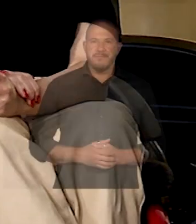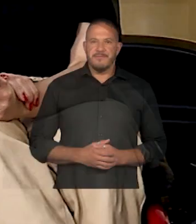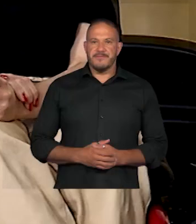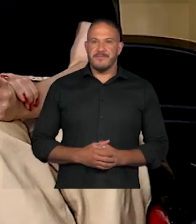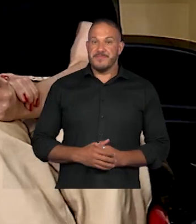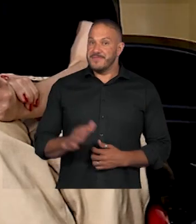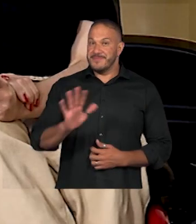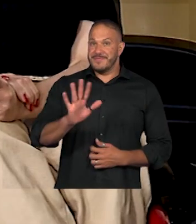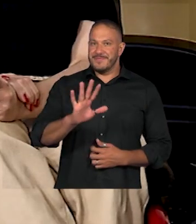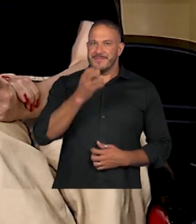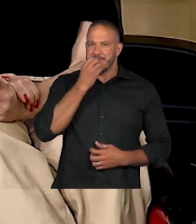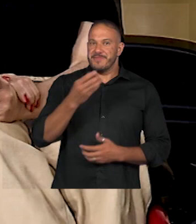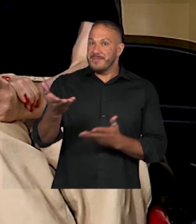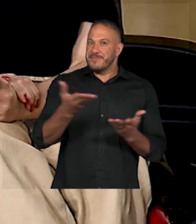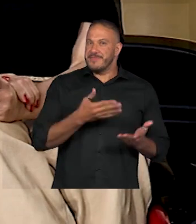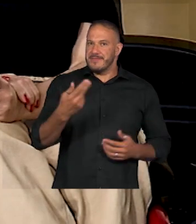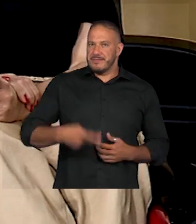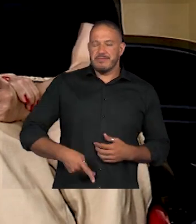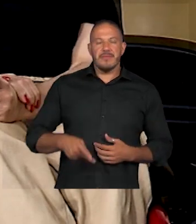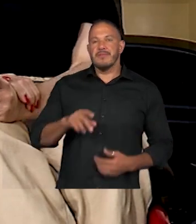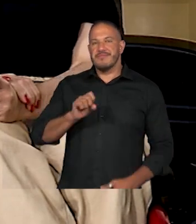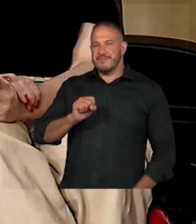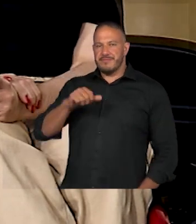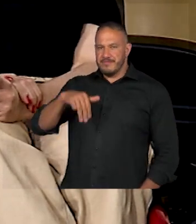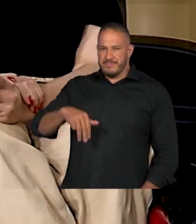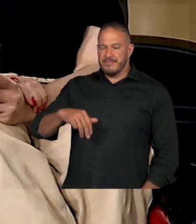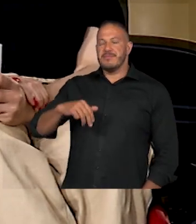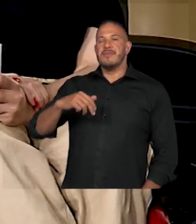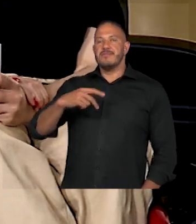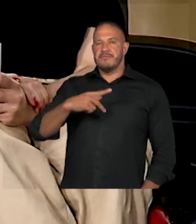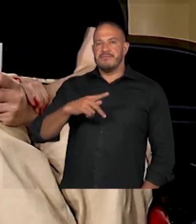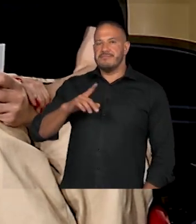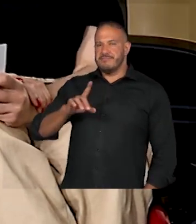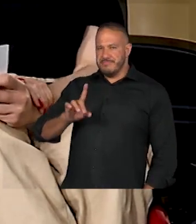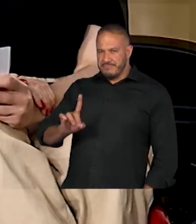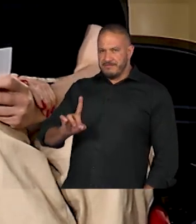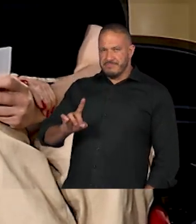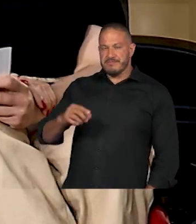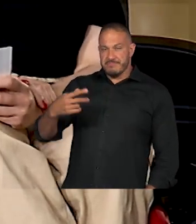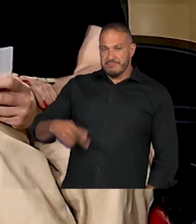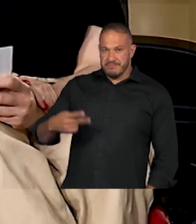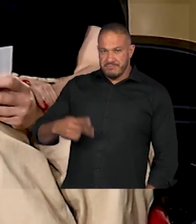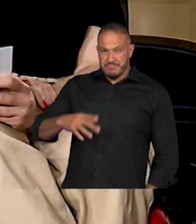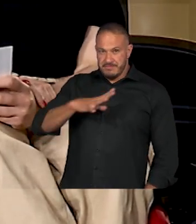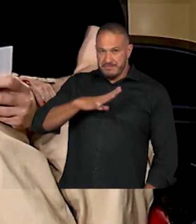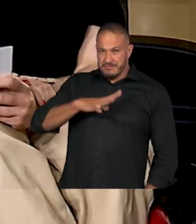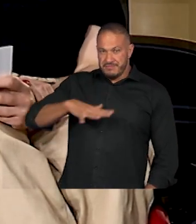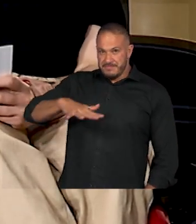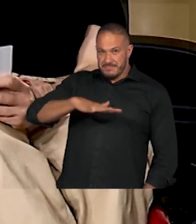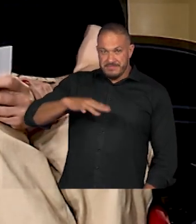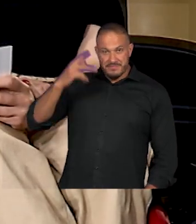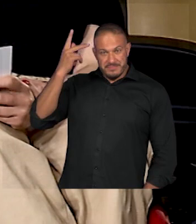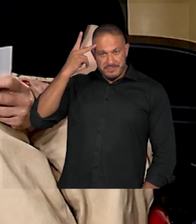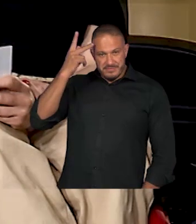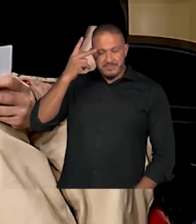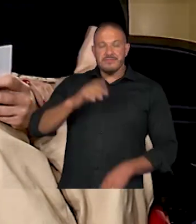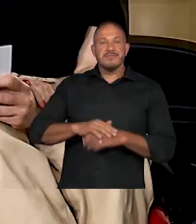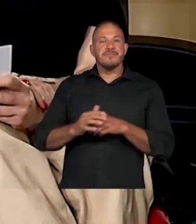Olá, sejam bem-vindos. A Secretaria Municipal da Pessoa com Deficiência da cidade de São Paulo foi criada